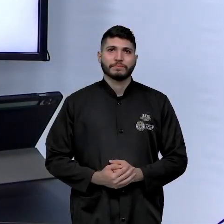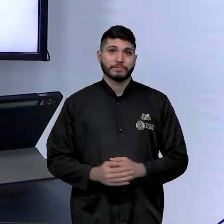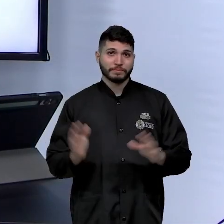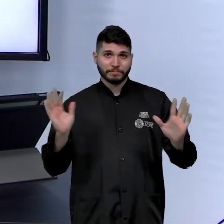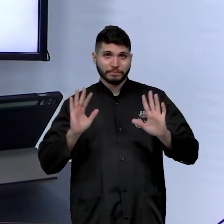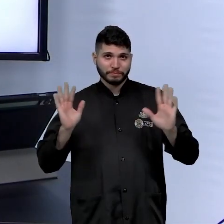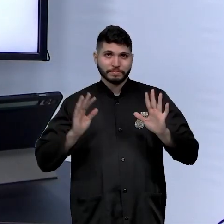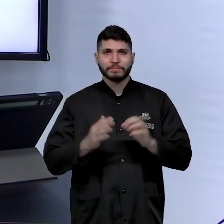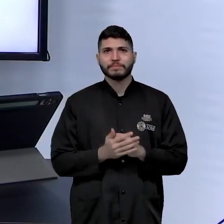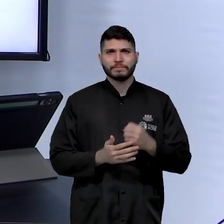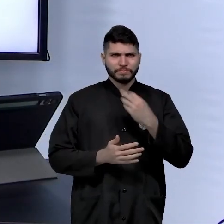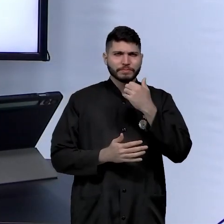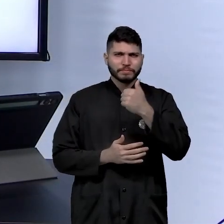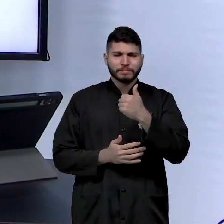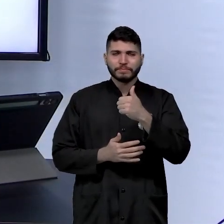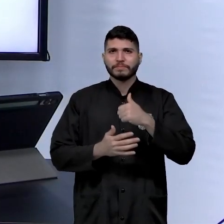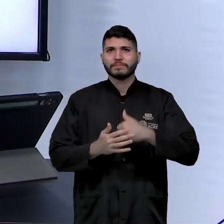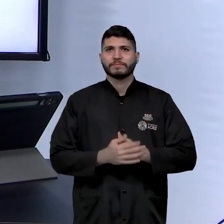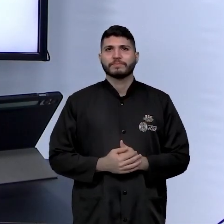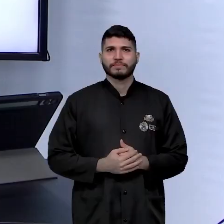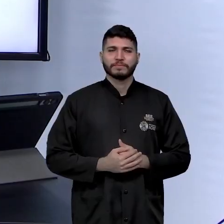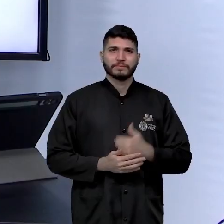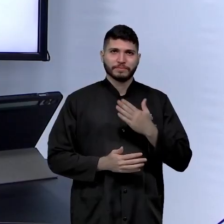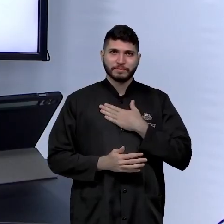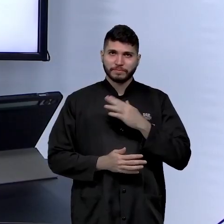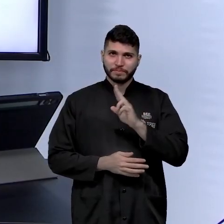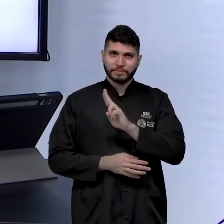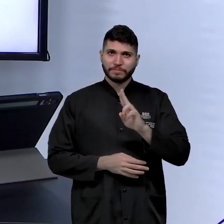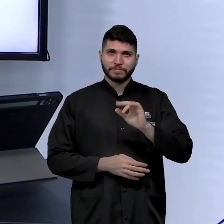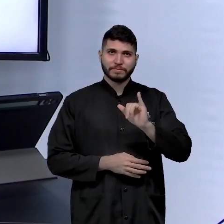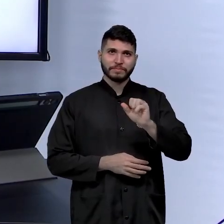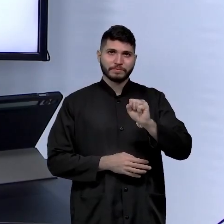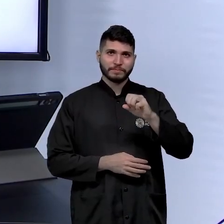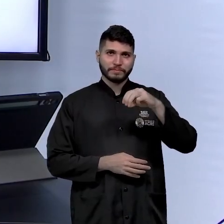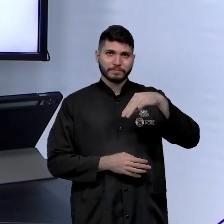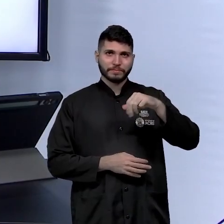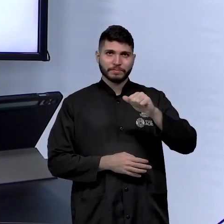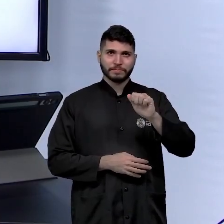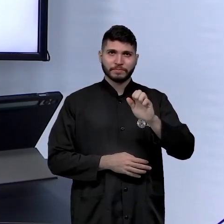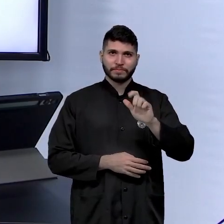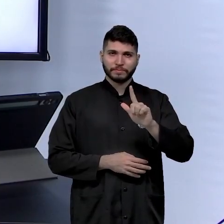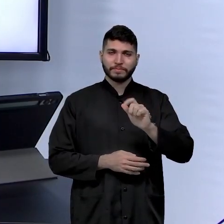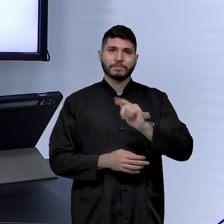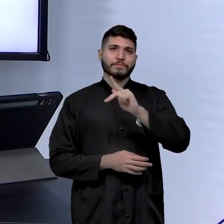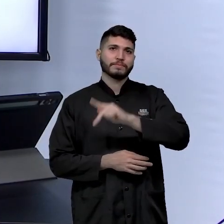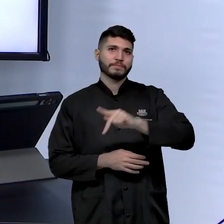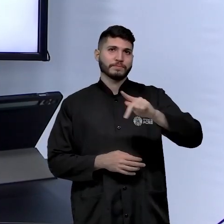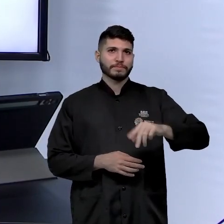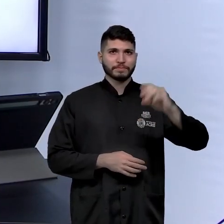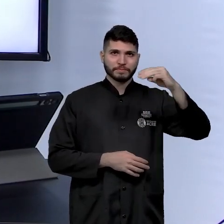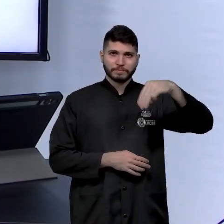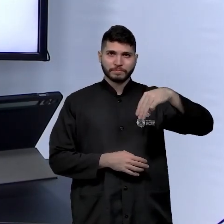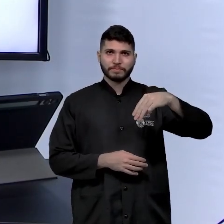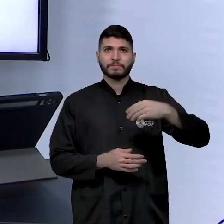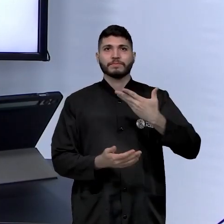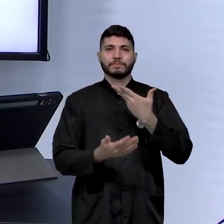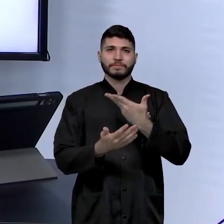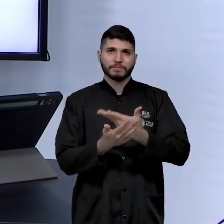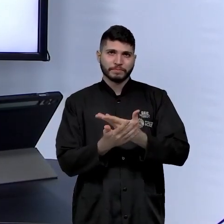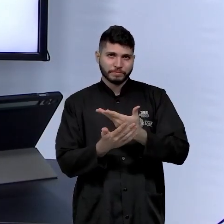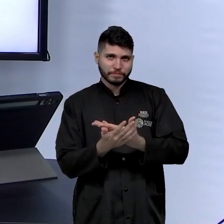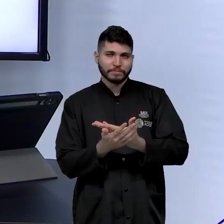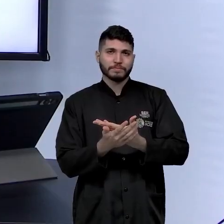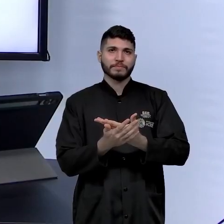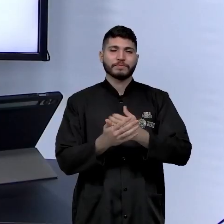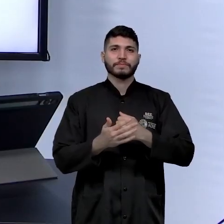Olá, tudo bem com vocês? O meu nome é Ismael Dourado, eu sou professor de matemática e nesta